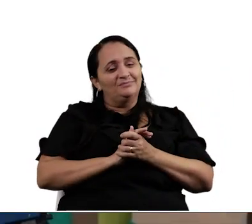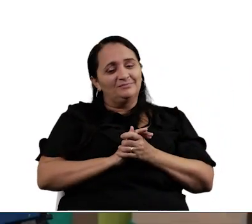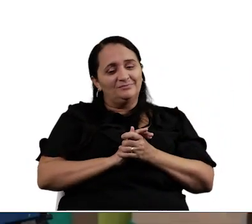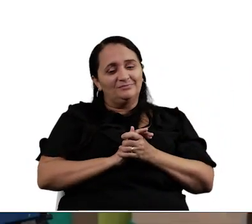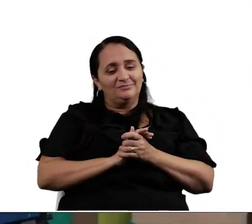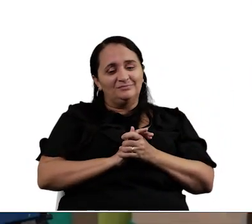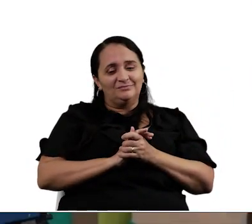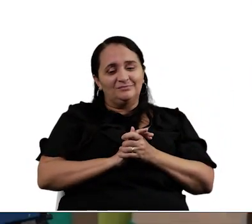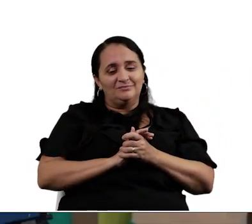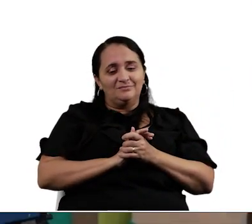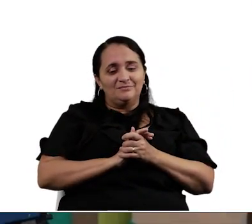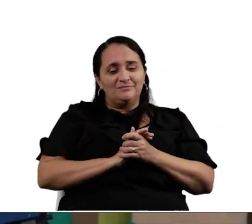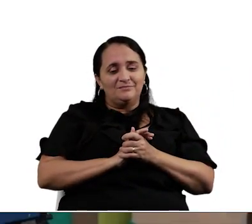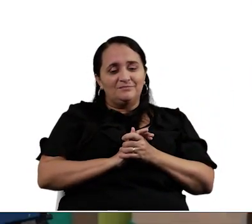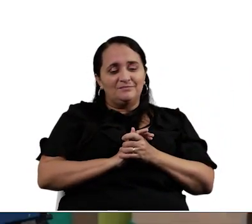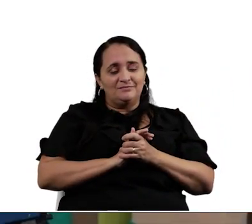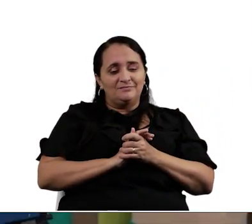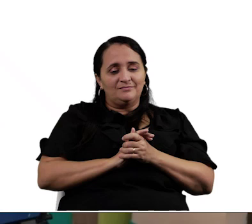Olha aqui.